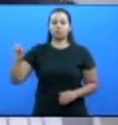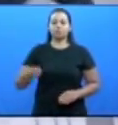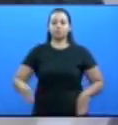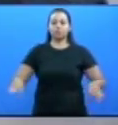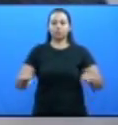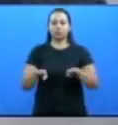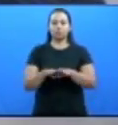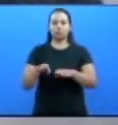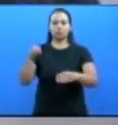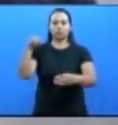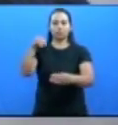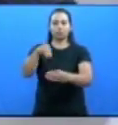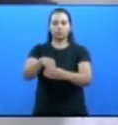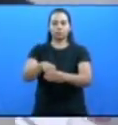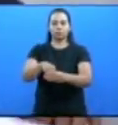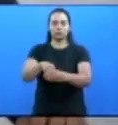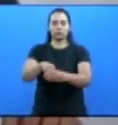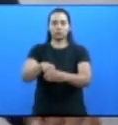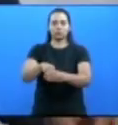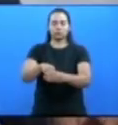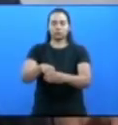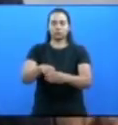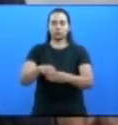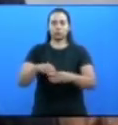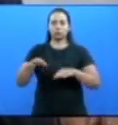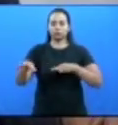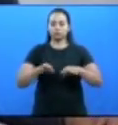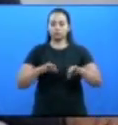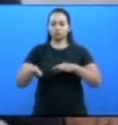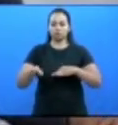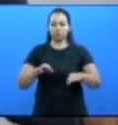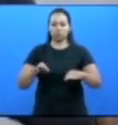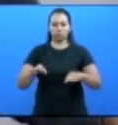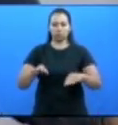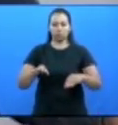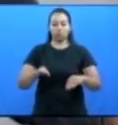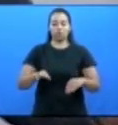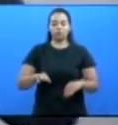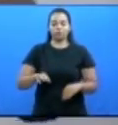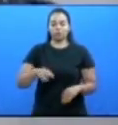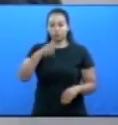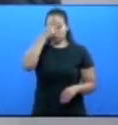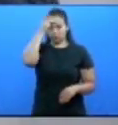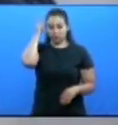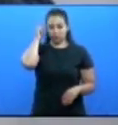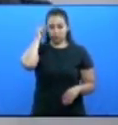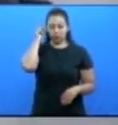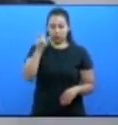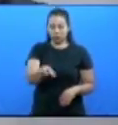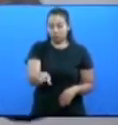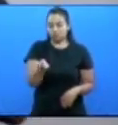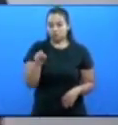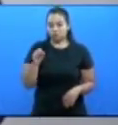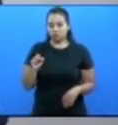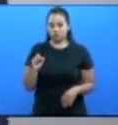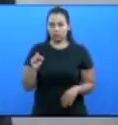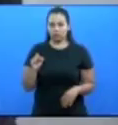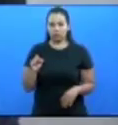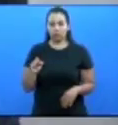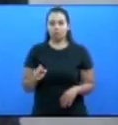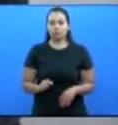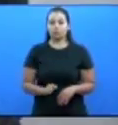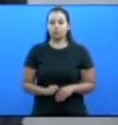hoje também algumas emendas que foi sugestão da comunidade, né? A gente vem ressaltando aqui, a 2 de dezembro